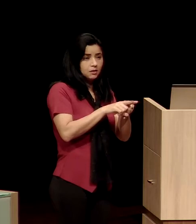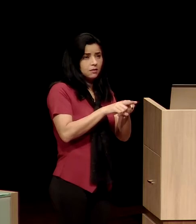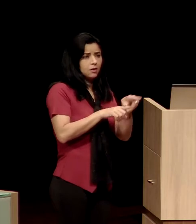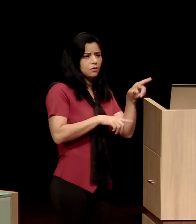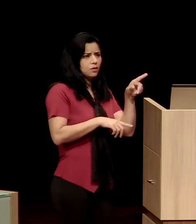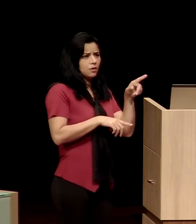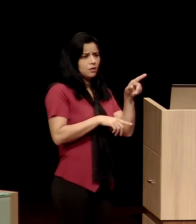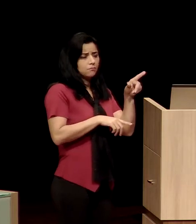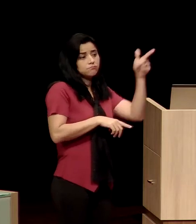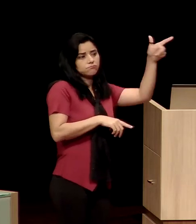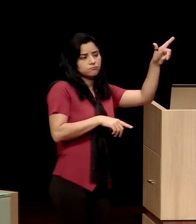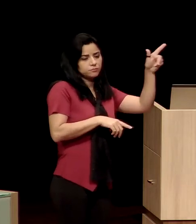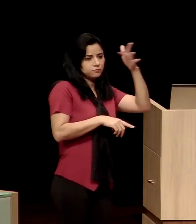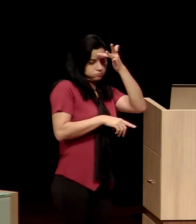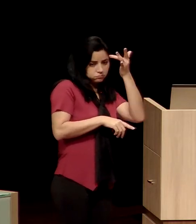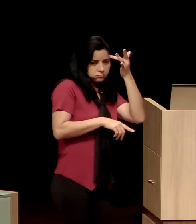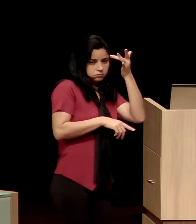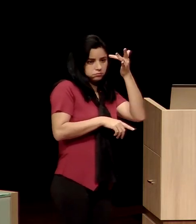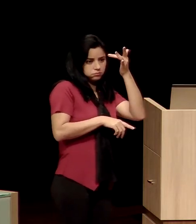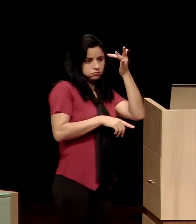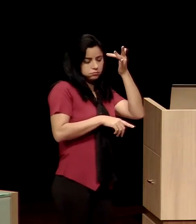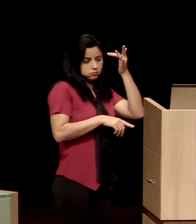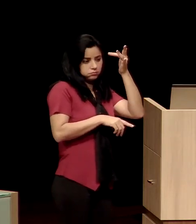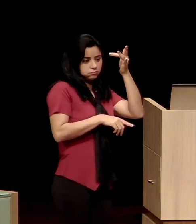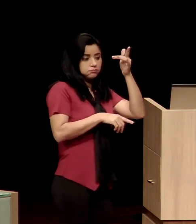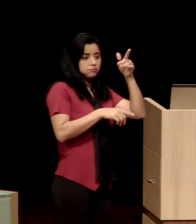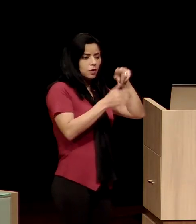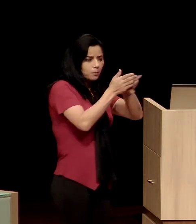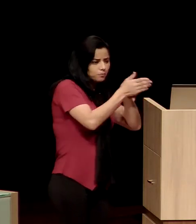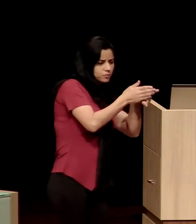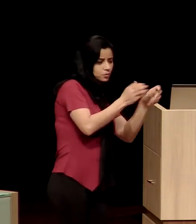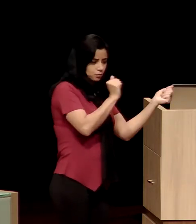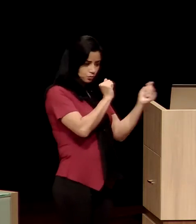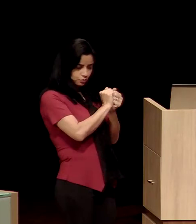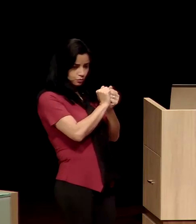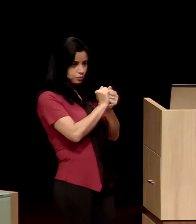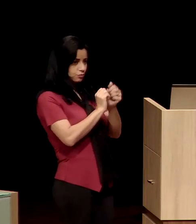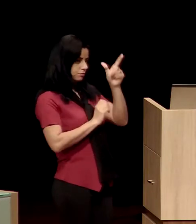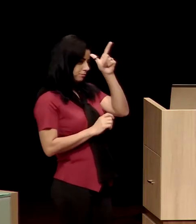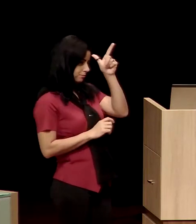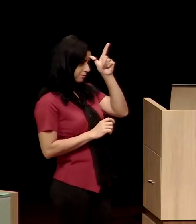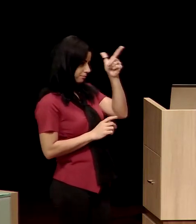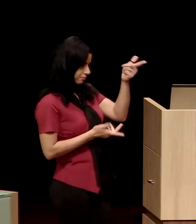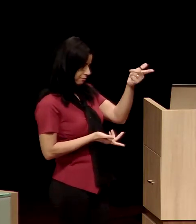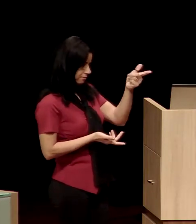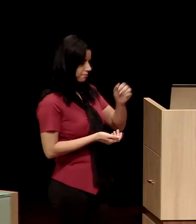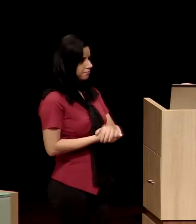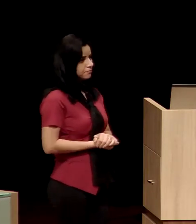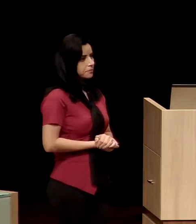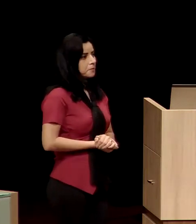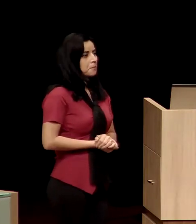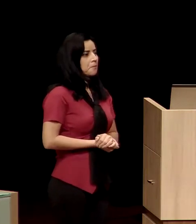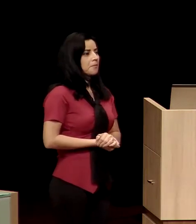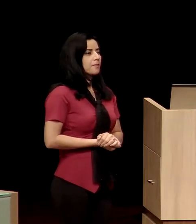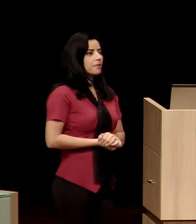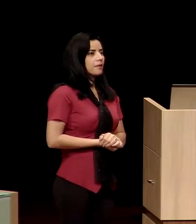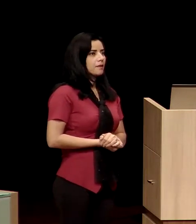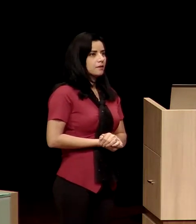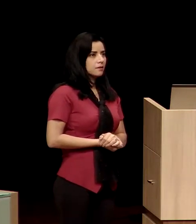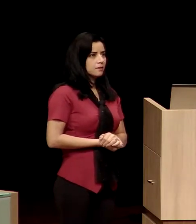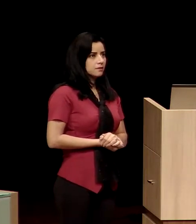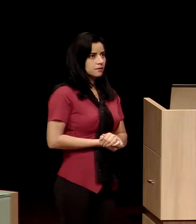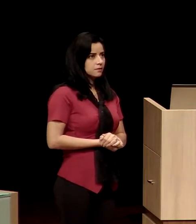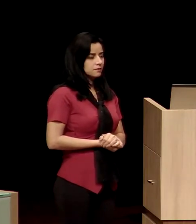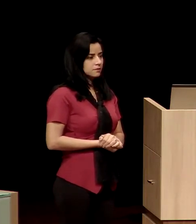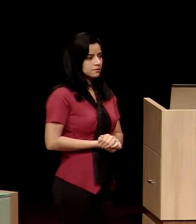professor, uma pessoa que também fez a mesma pesquisa da Alemanha. Ele é da Alemanha. And we